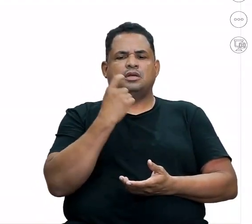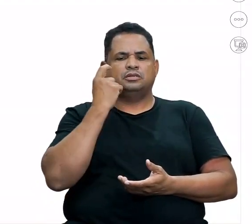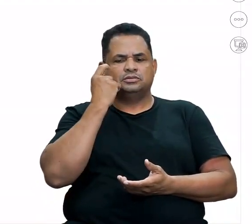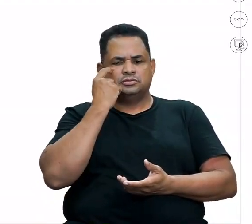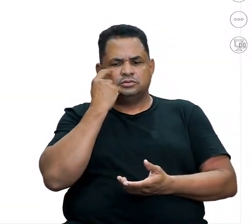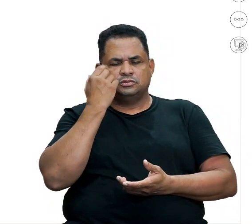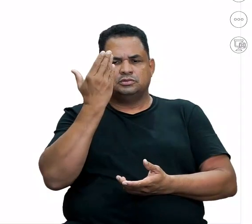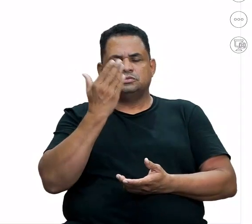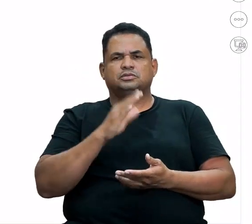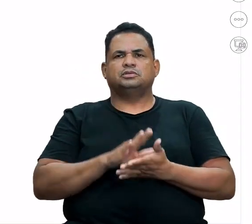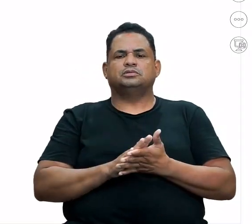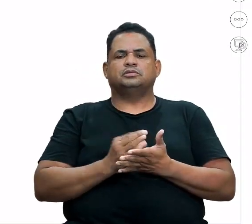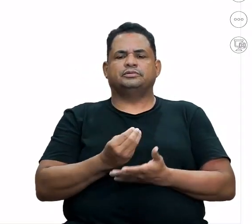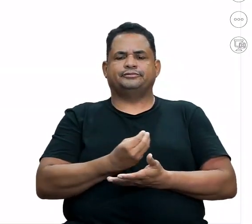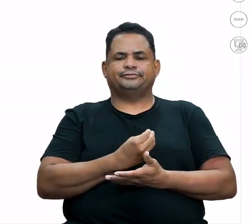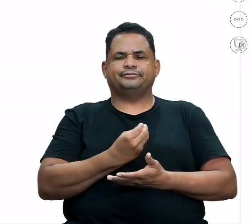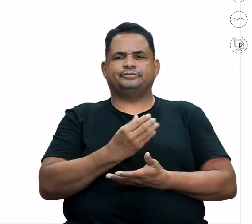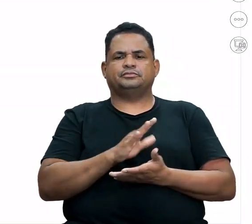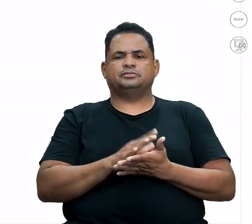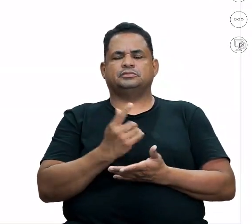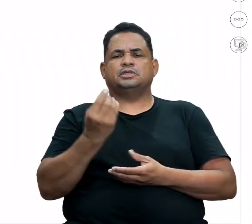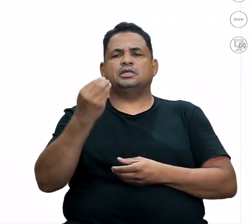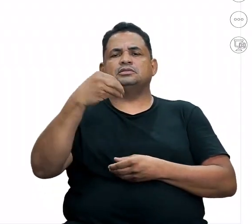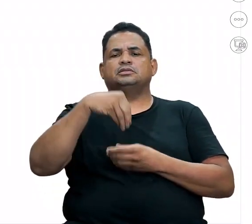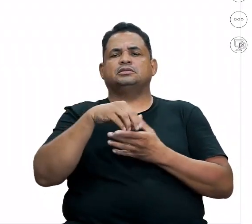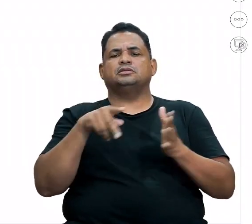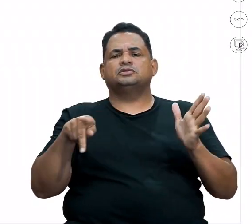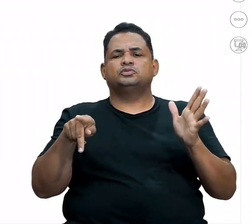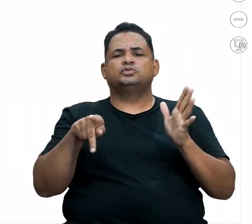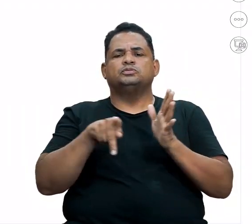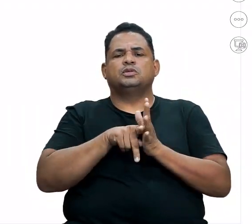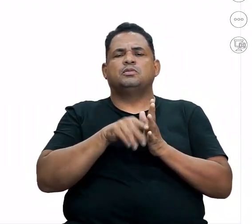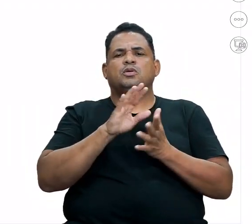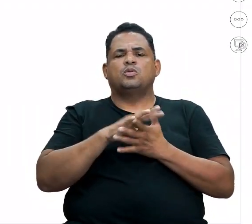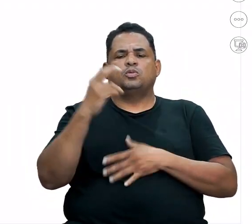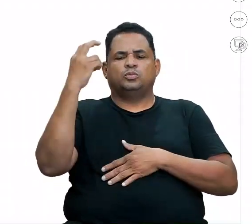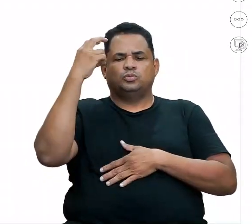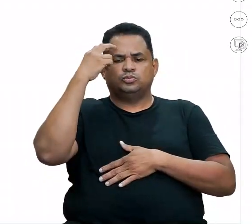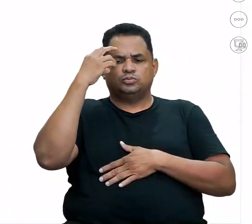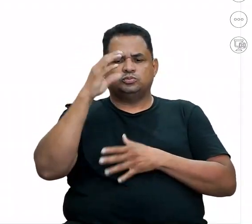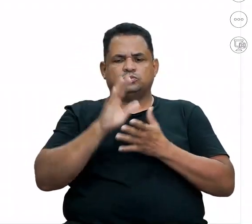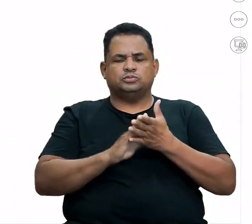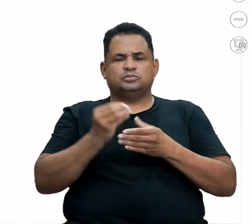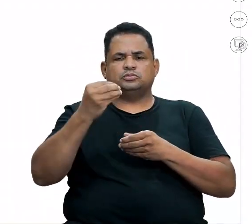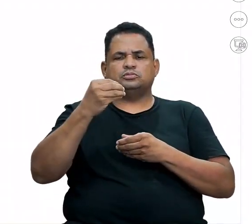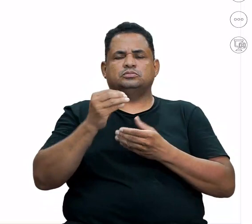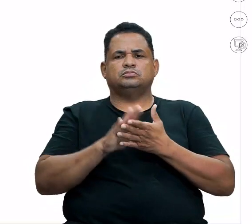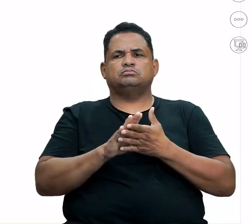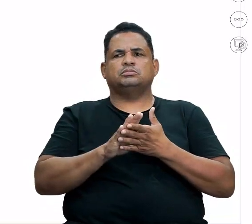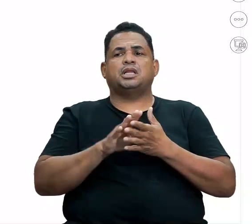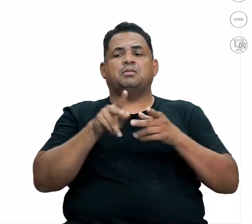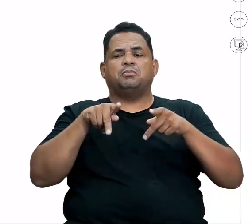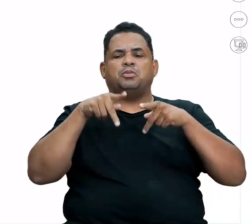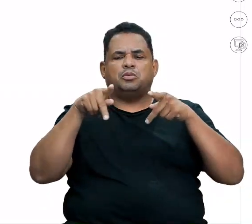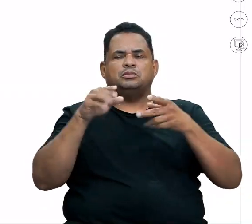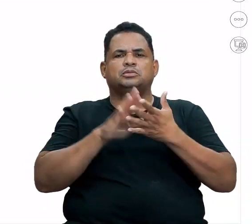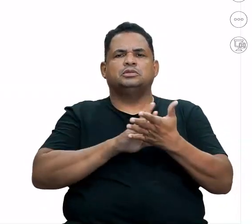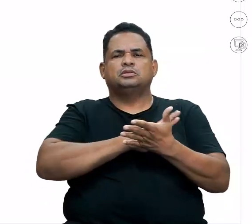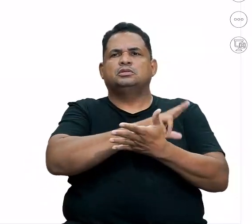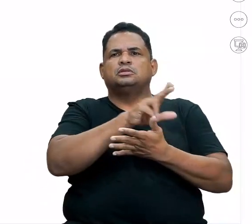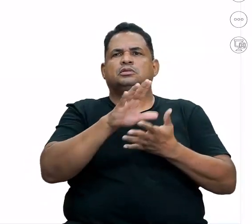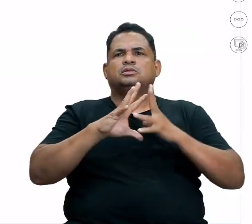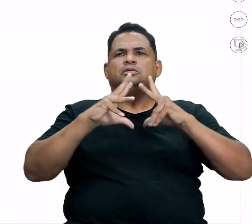faz parte da nossa cultura, ela faz parte do nosso povo, que é tão diverso, né? Tudo